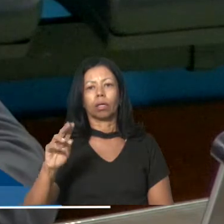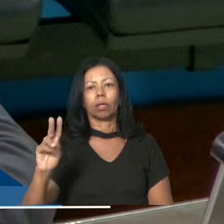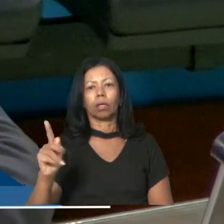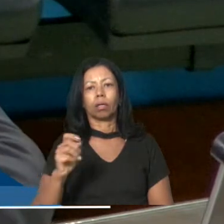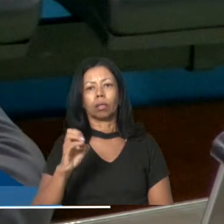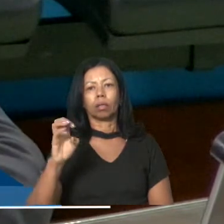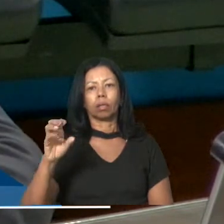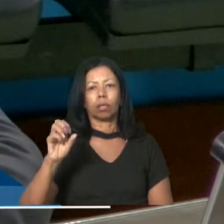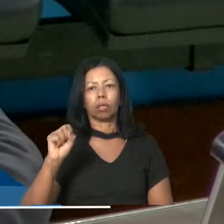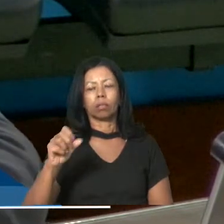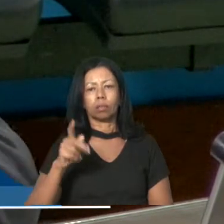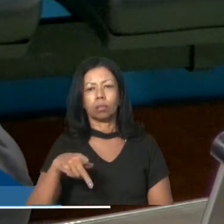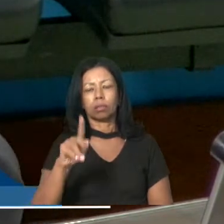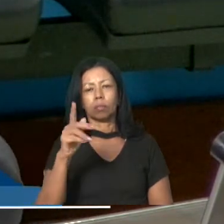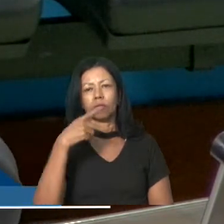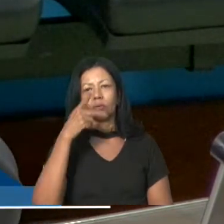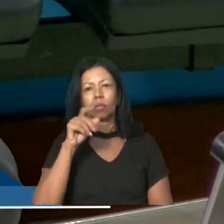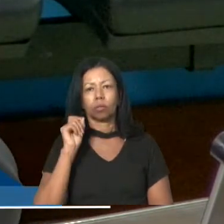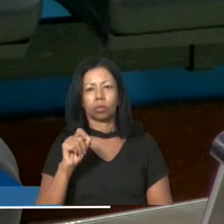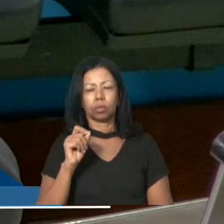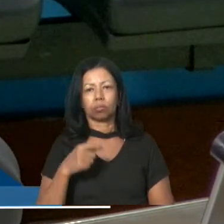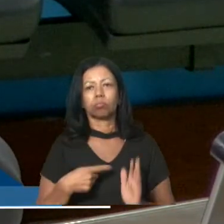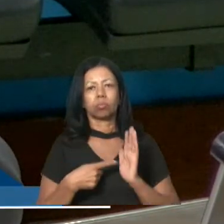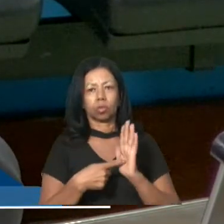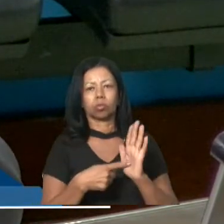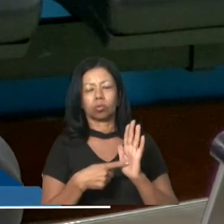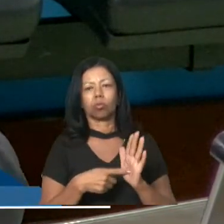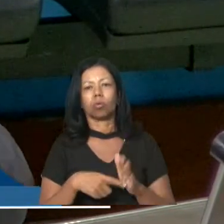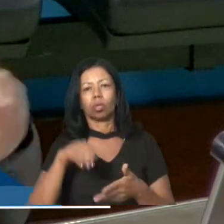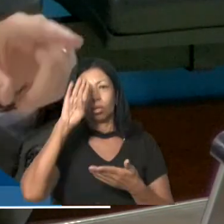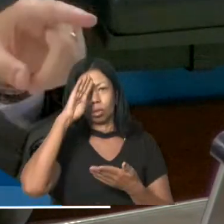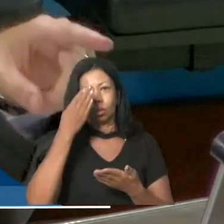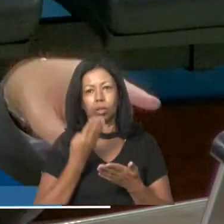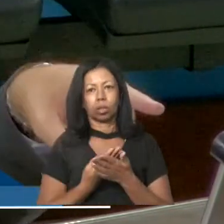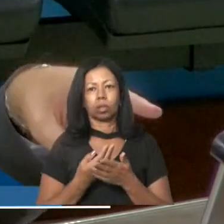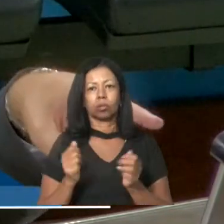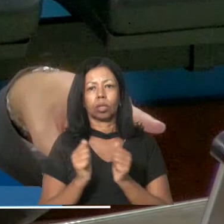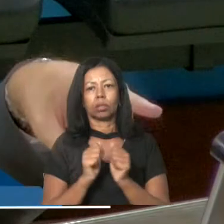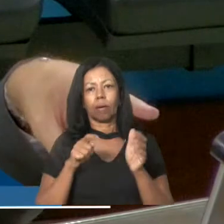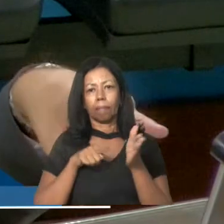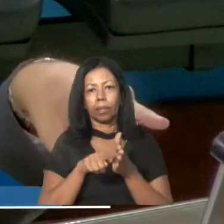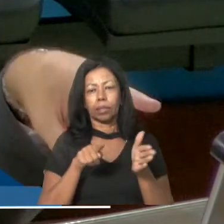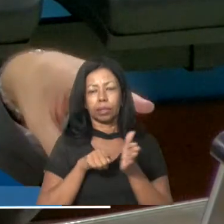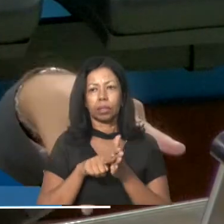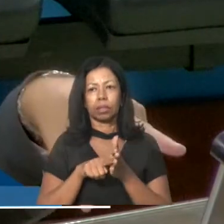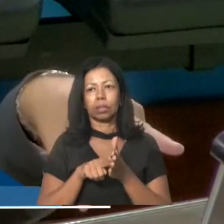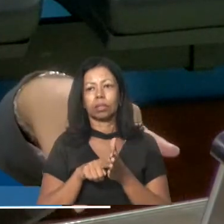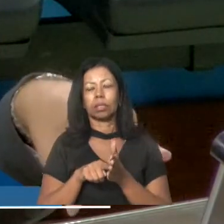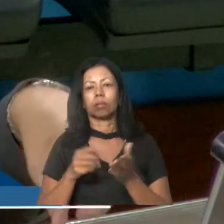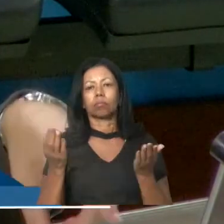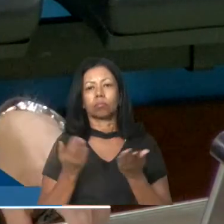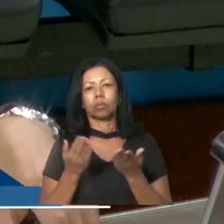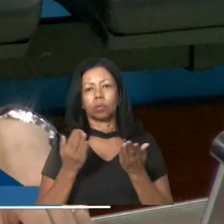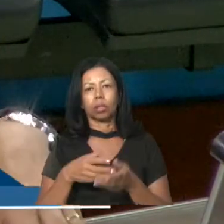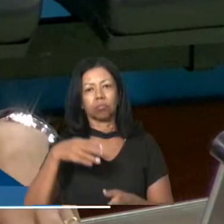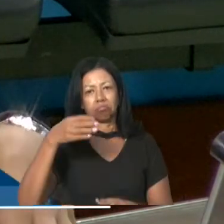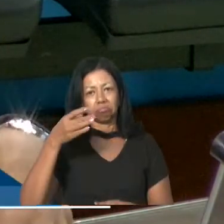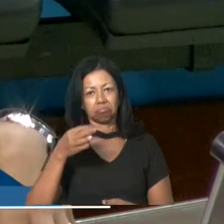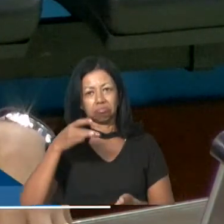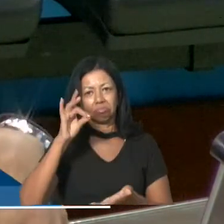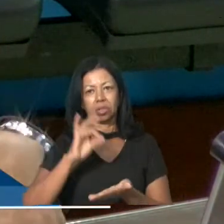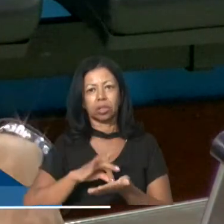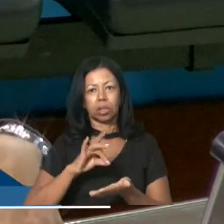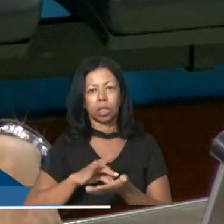casa, sempre apontou muito quanto a isso. E acredito que com essa pesquisa que foi realizada por pesquisadores sérios, temos que buscar